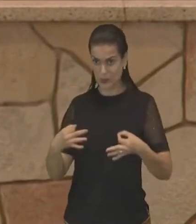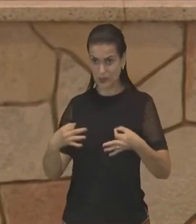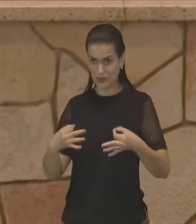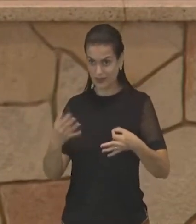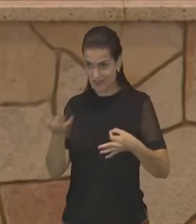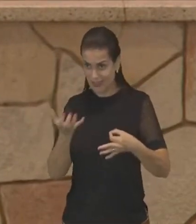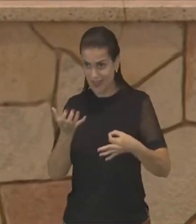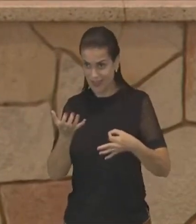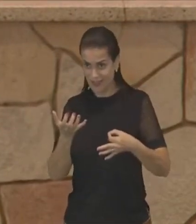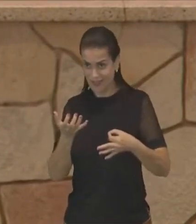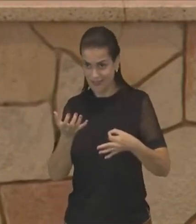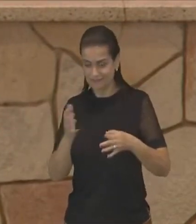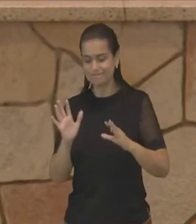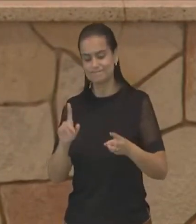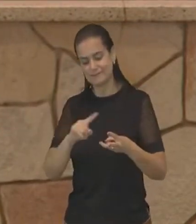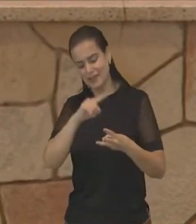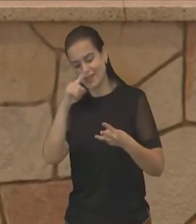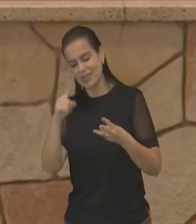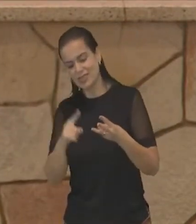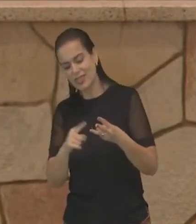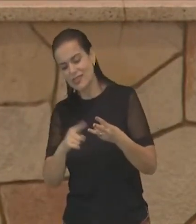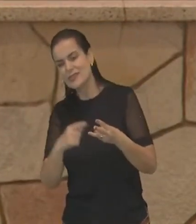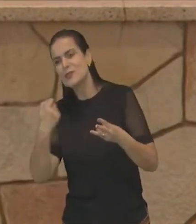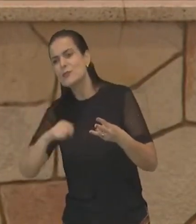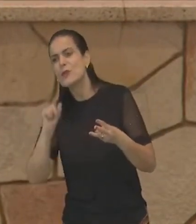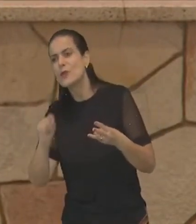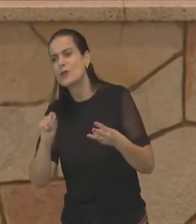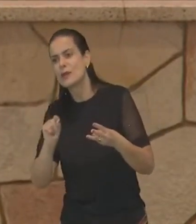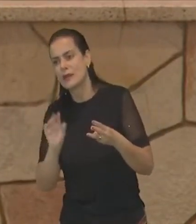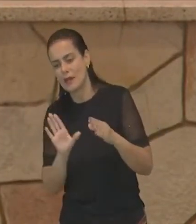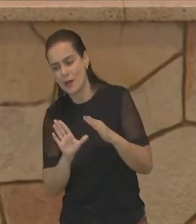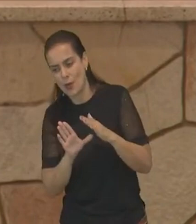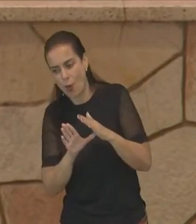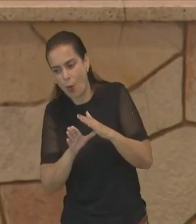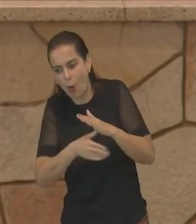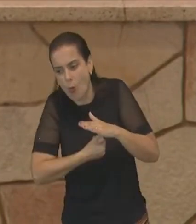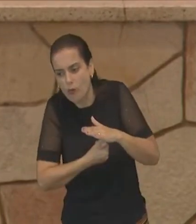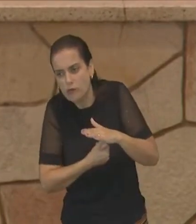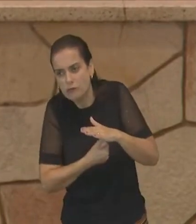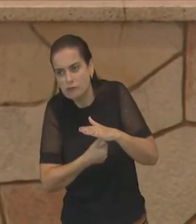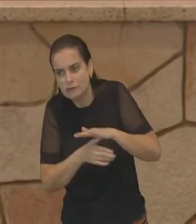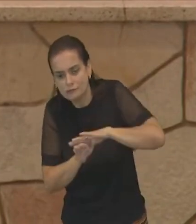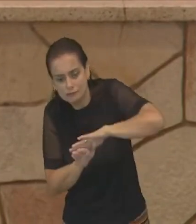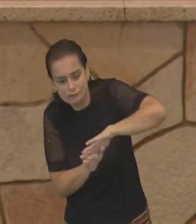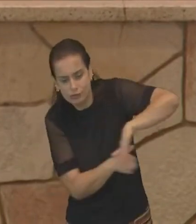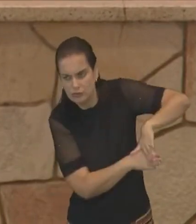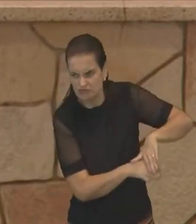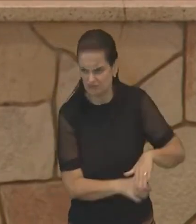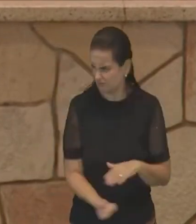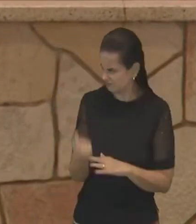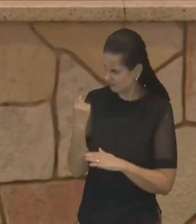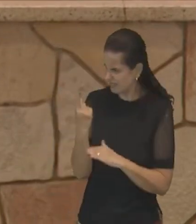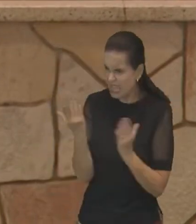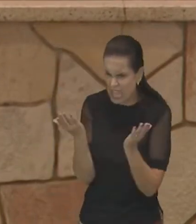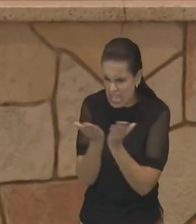Em terceiro lugar, deixe de lado o roubo. Mas crente rouba,